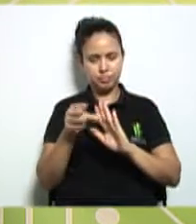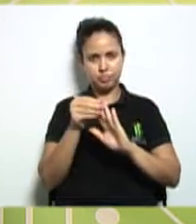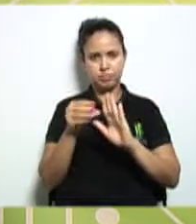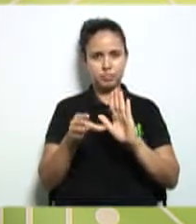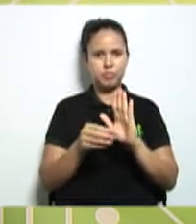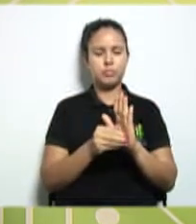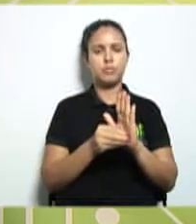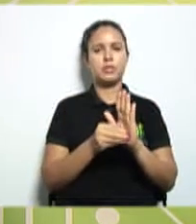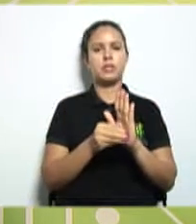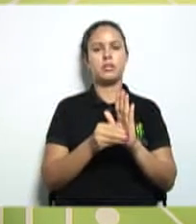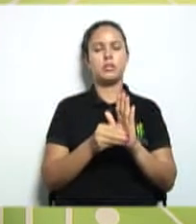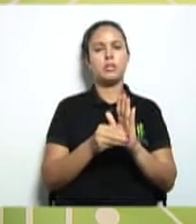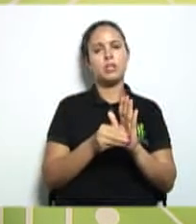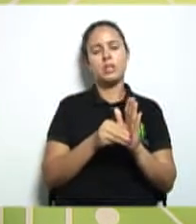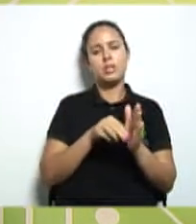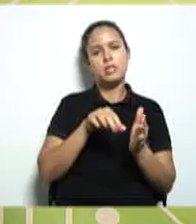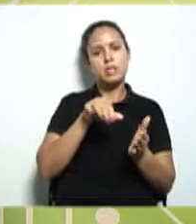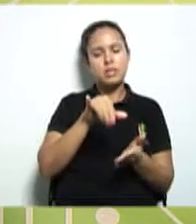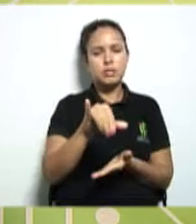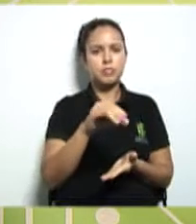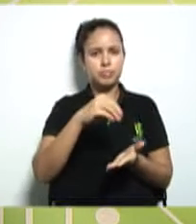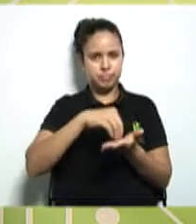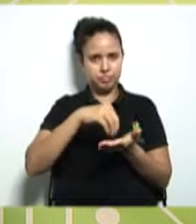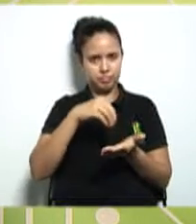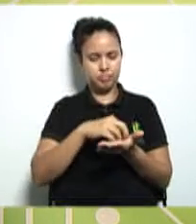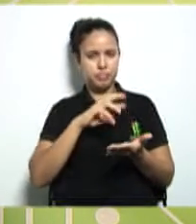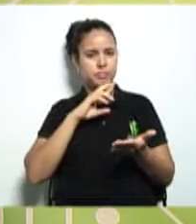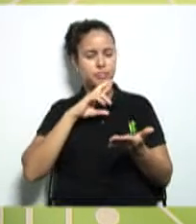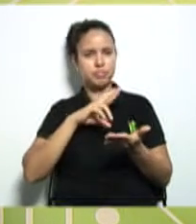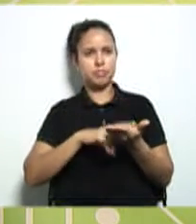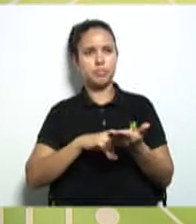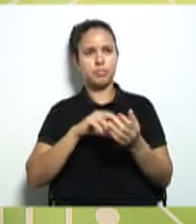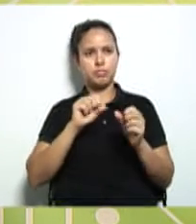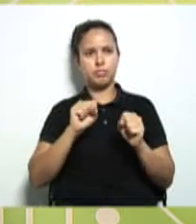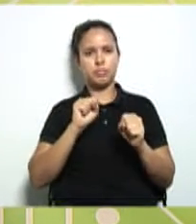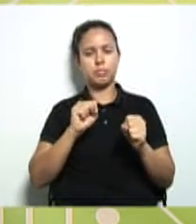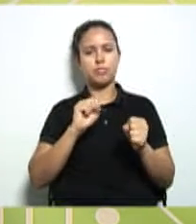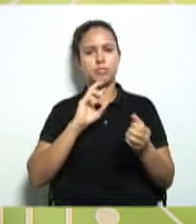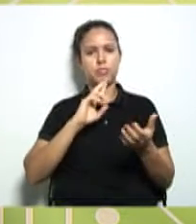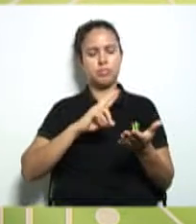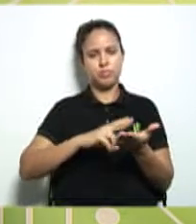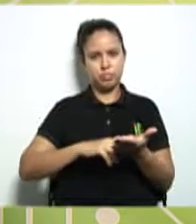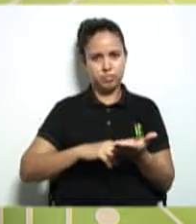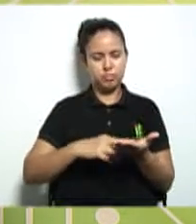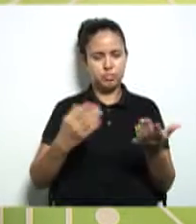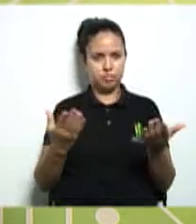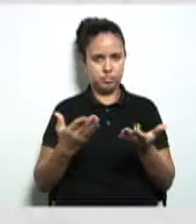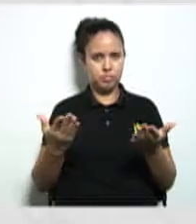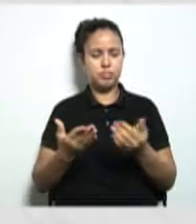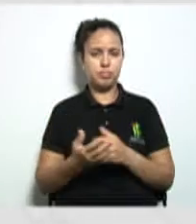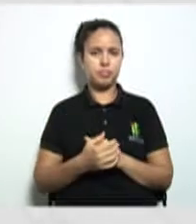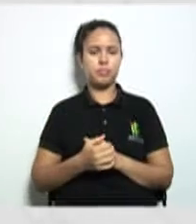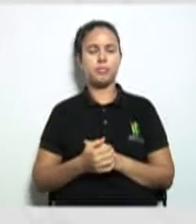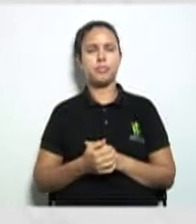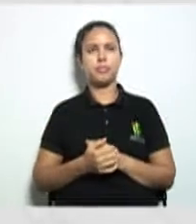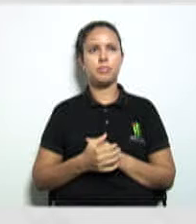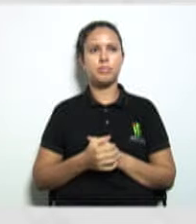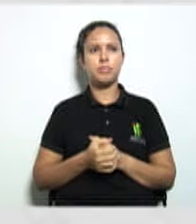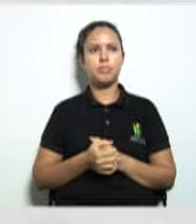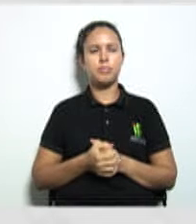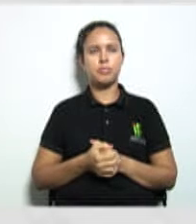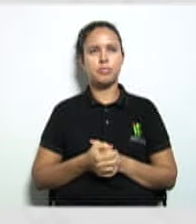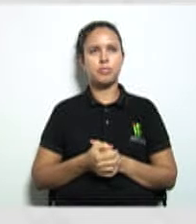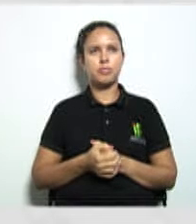quem ainda não resolveu a questão, vai resolver agora, certo? Então vamos lá. Nós estávamos falando,